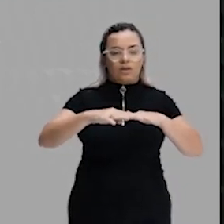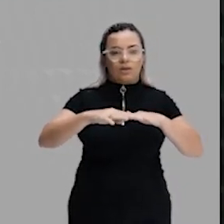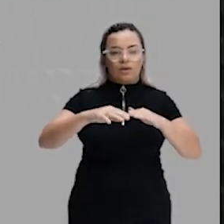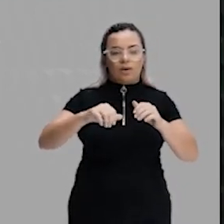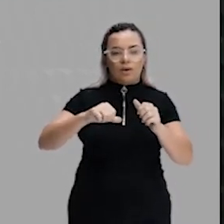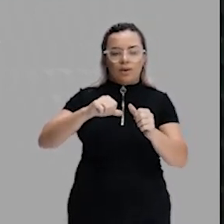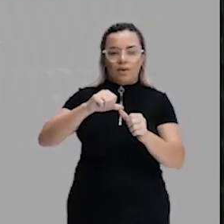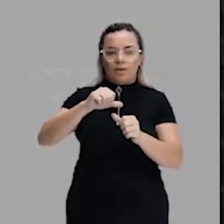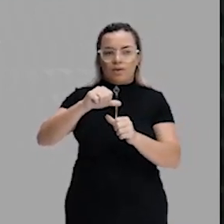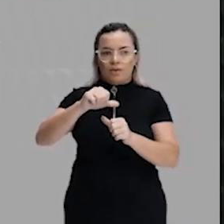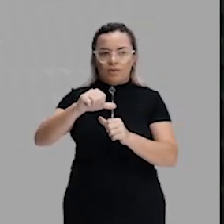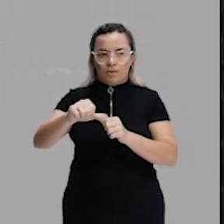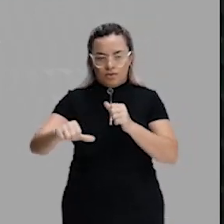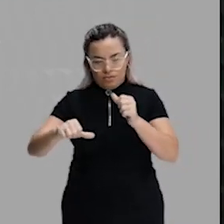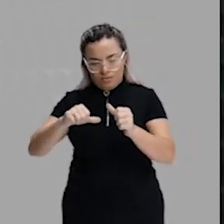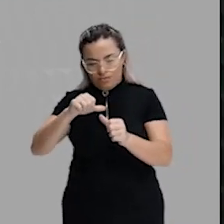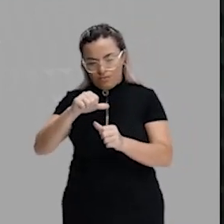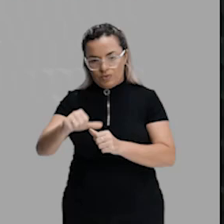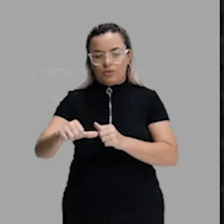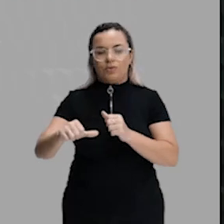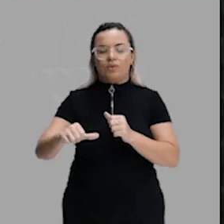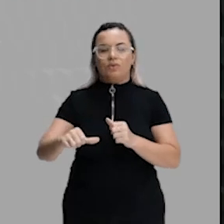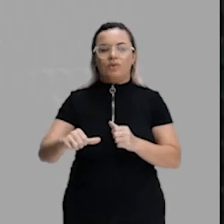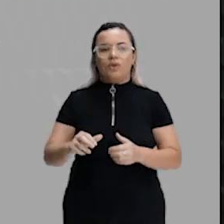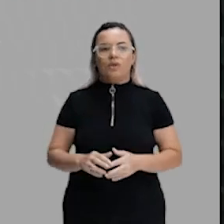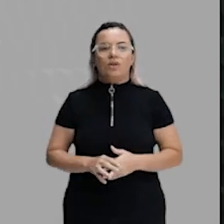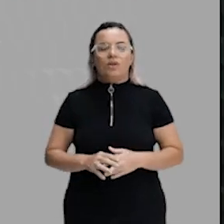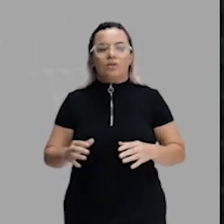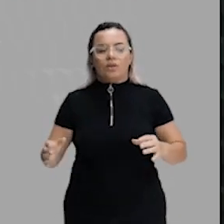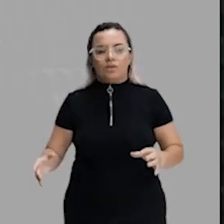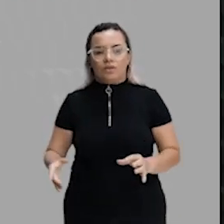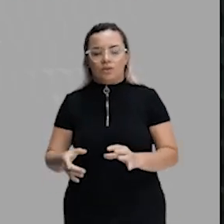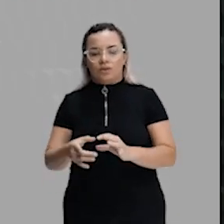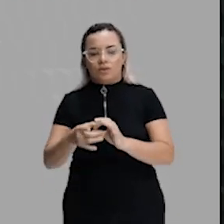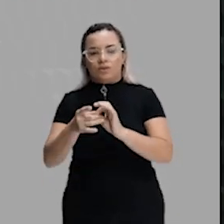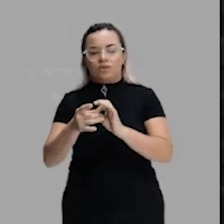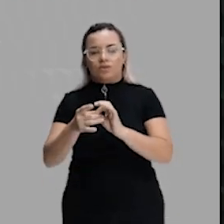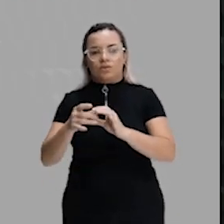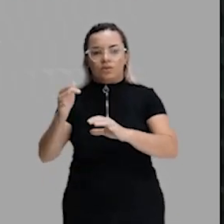forma geral, nós podemos fazer o seguinte, né? Escrever o seguinte. Ó.